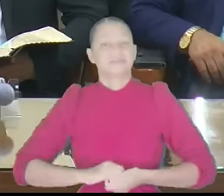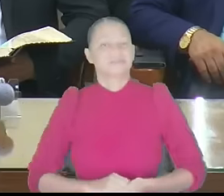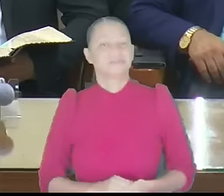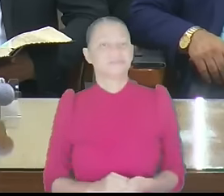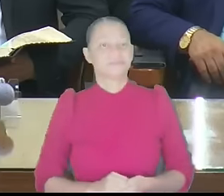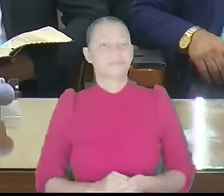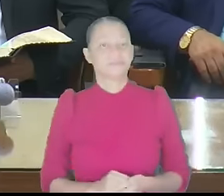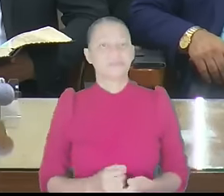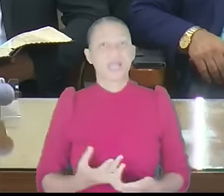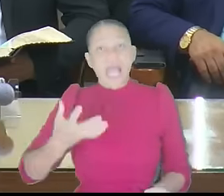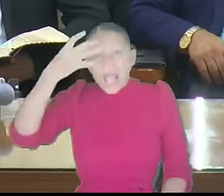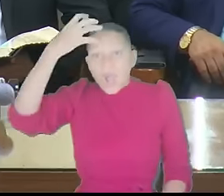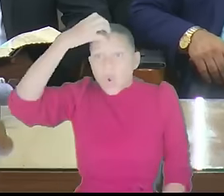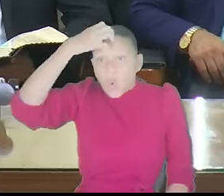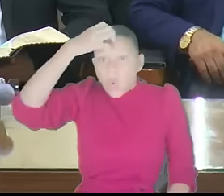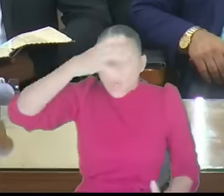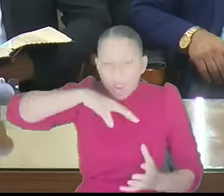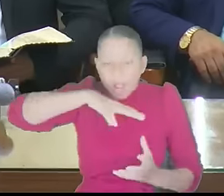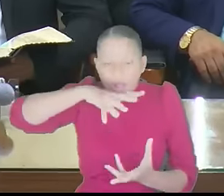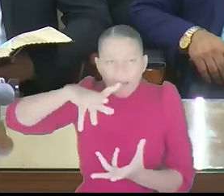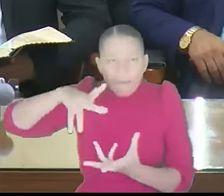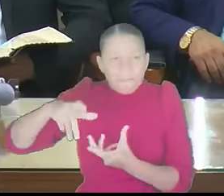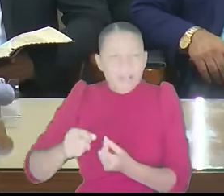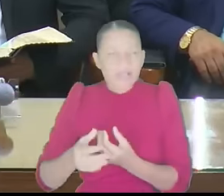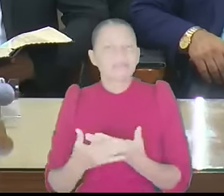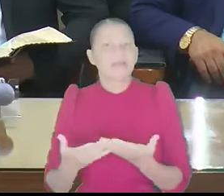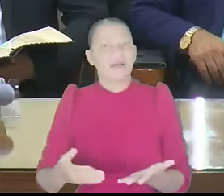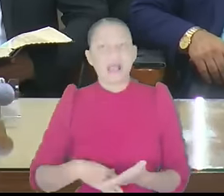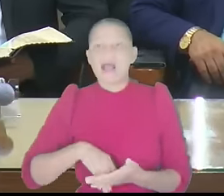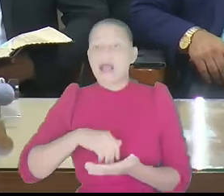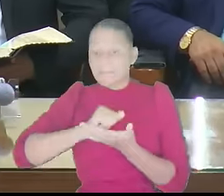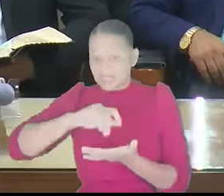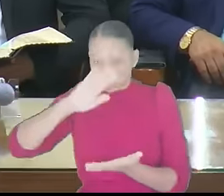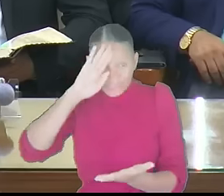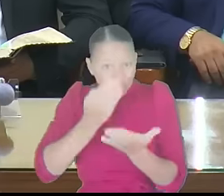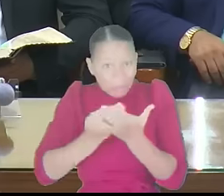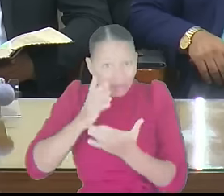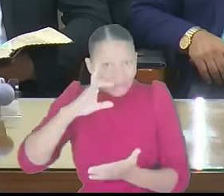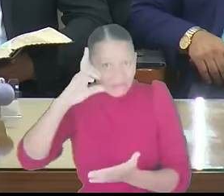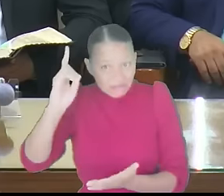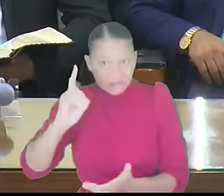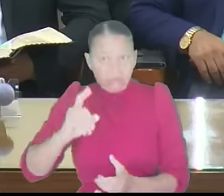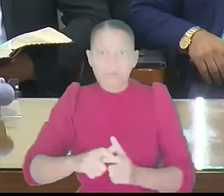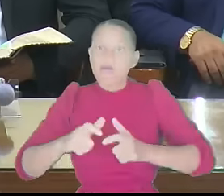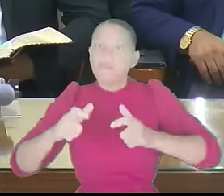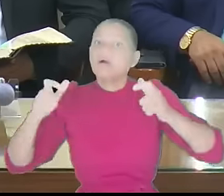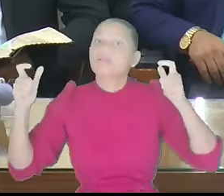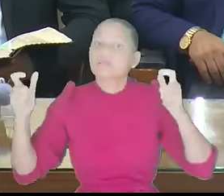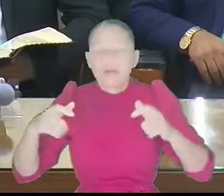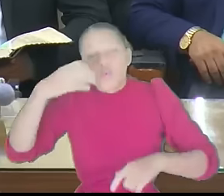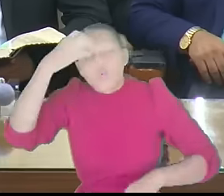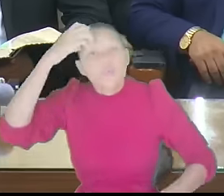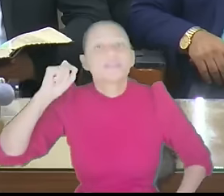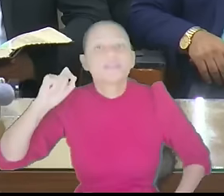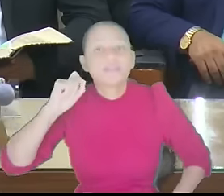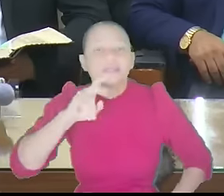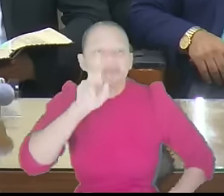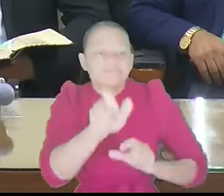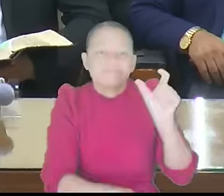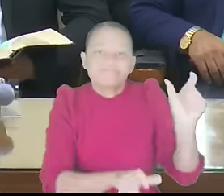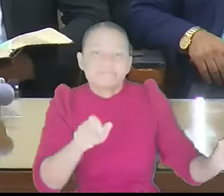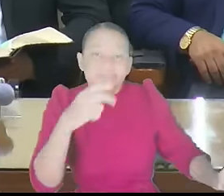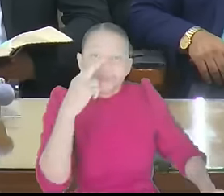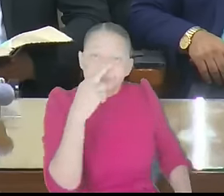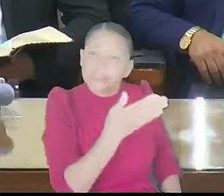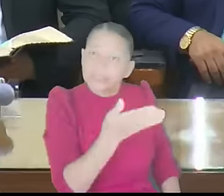A culpa do mundo, o ateísmo está crescendo, a culpa é da igreja. O ateísmo está crescendo, a culpa é da igreja.